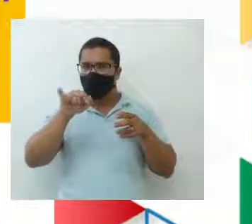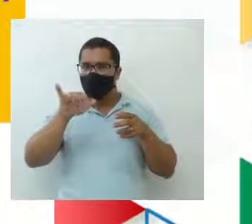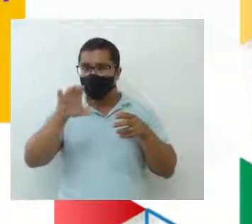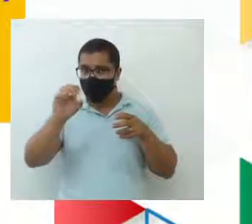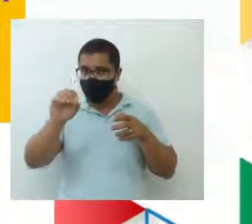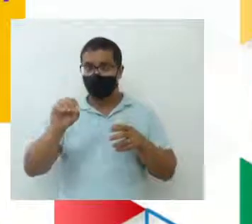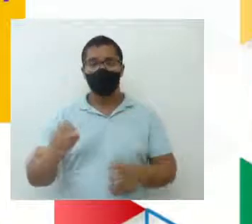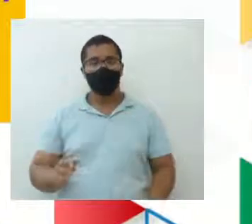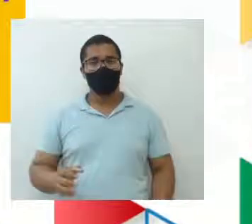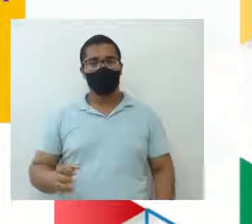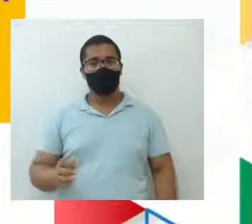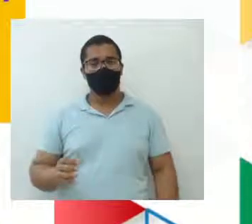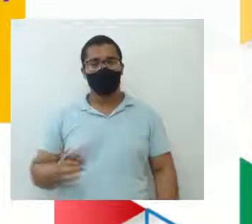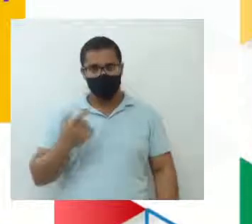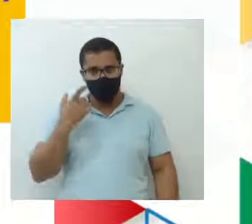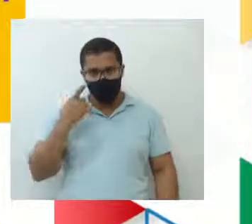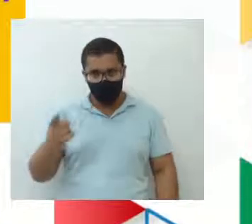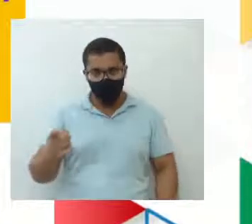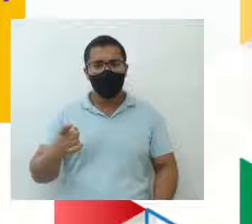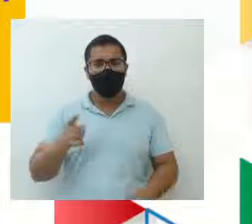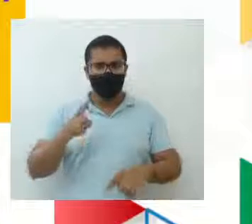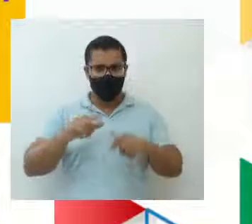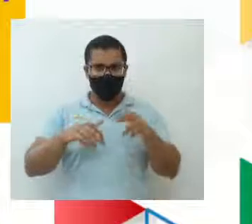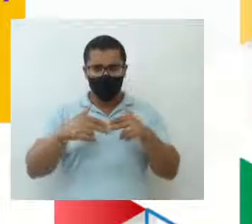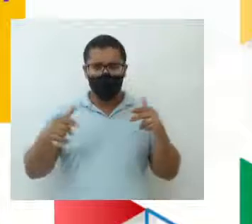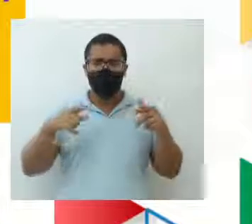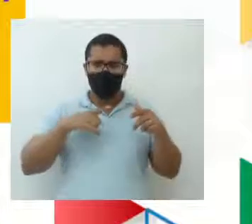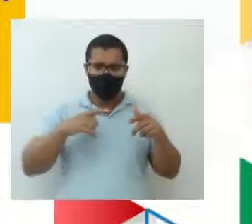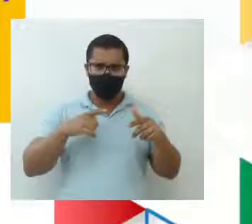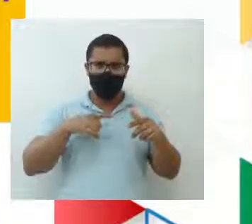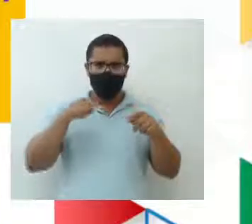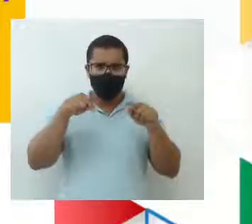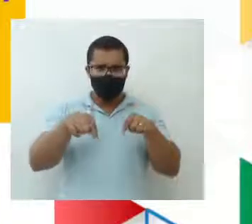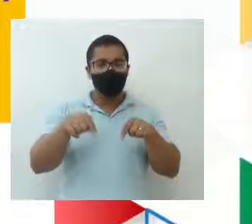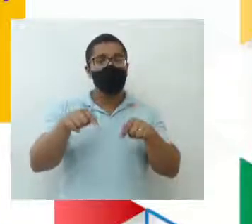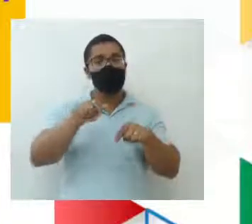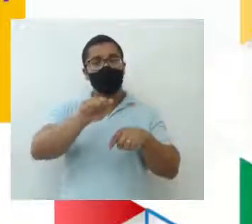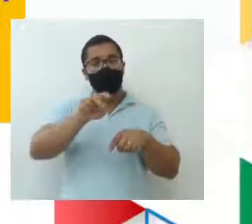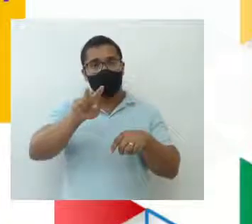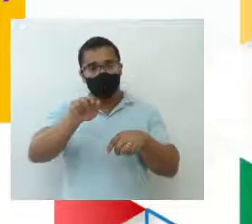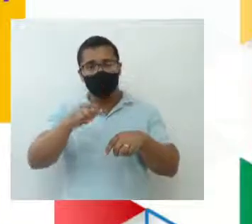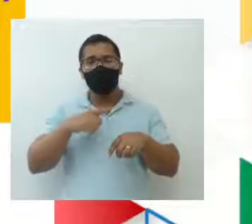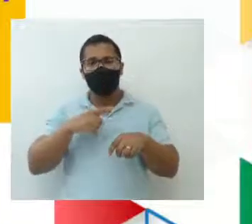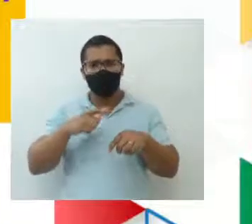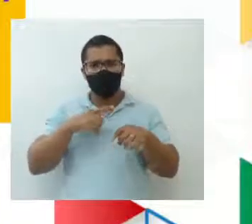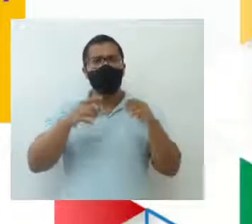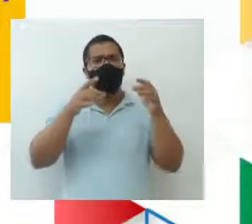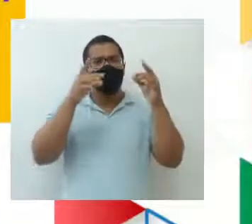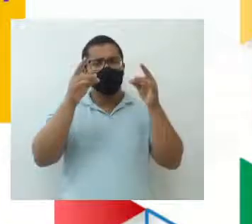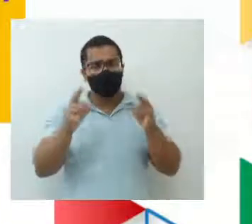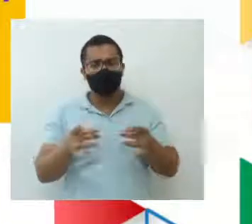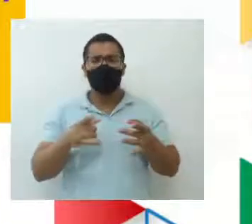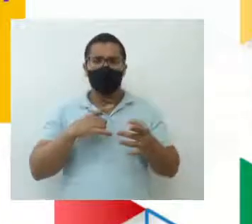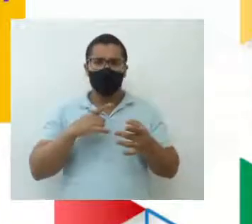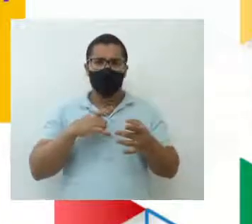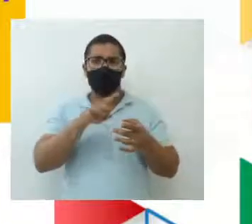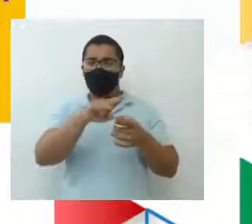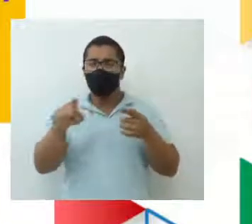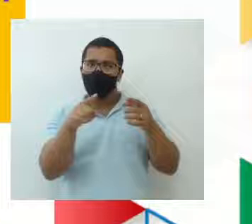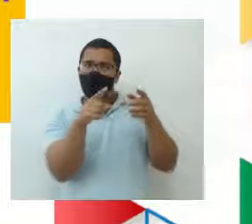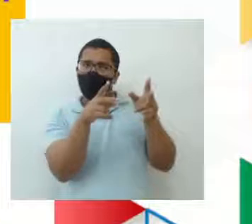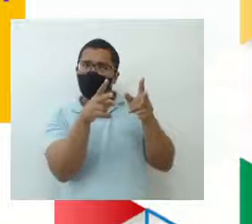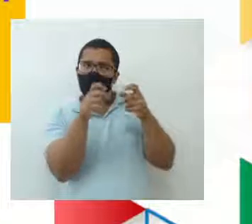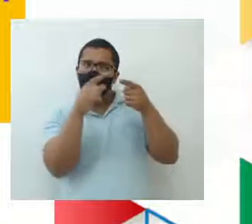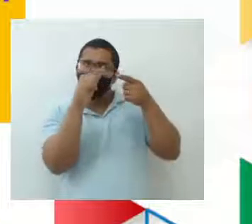esse material que vai ficar hospedado aqui no nosso AVA, esses pontos em destaque. São esses pontos que vocês